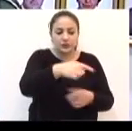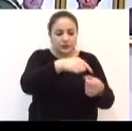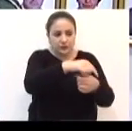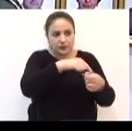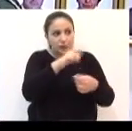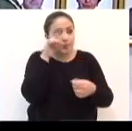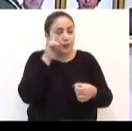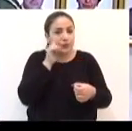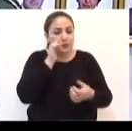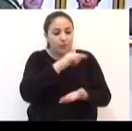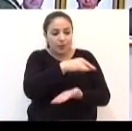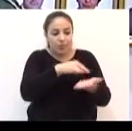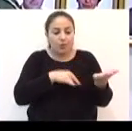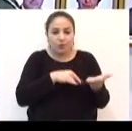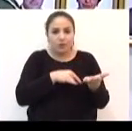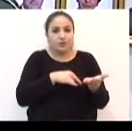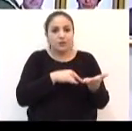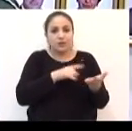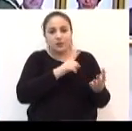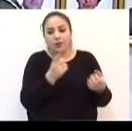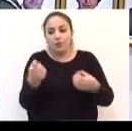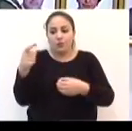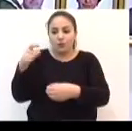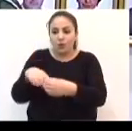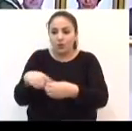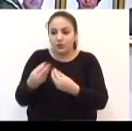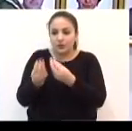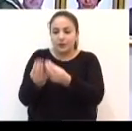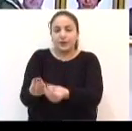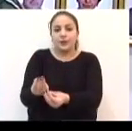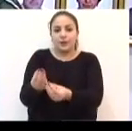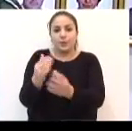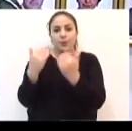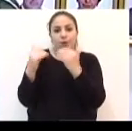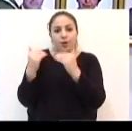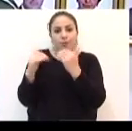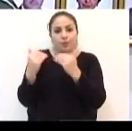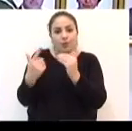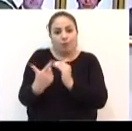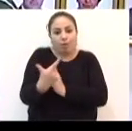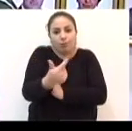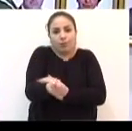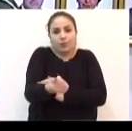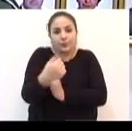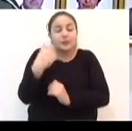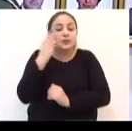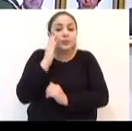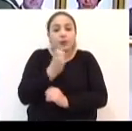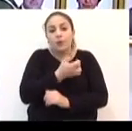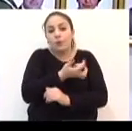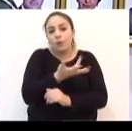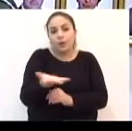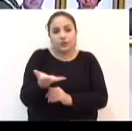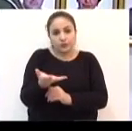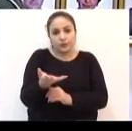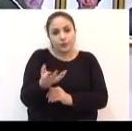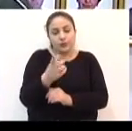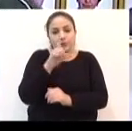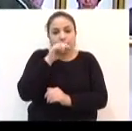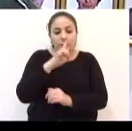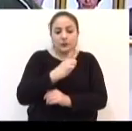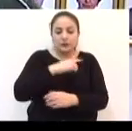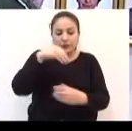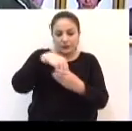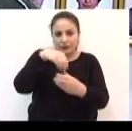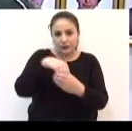tirar uma nota eletrônica para levar lá de volta para o caminhão, lá depois que o caminhão está carregado, né? Para te saber lá quantos frangos tem em cima